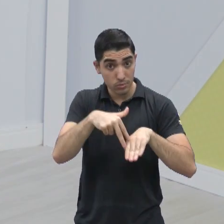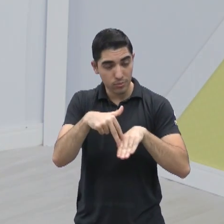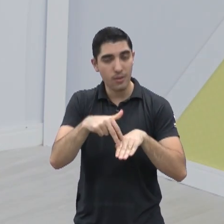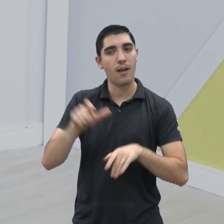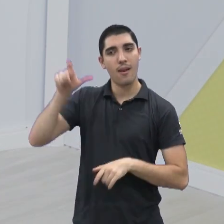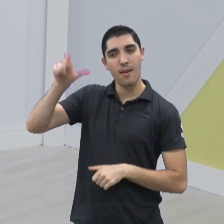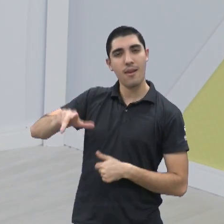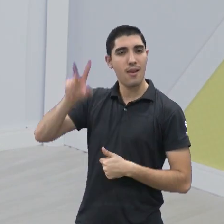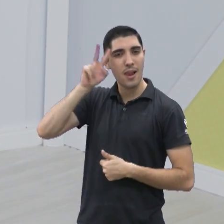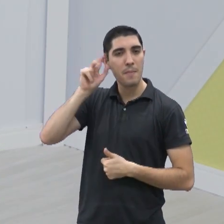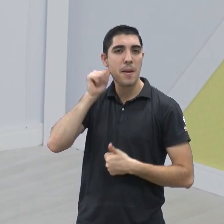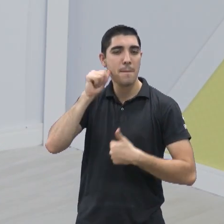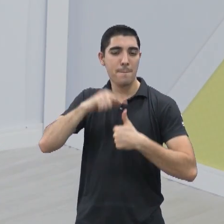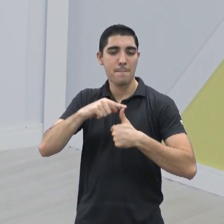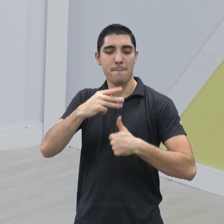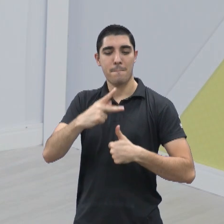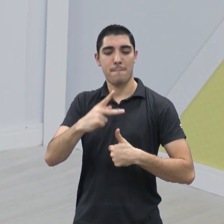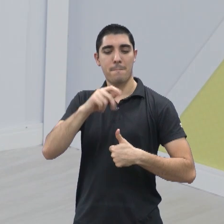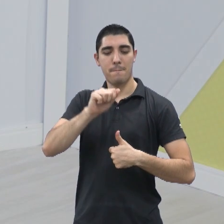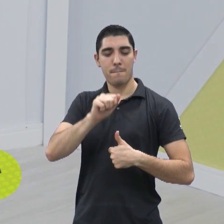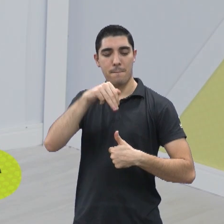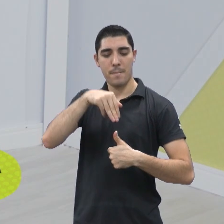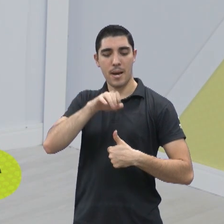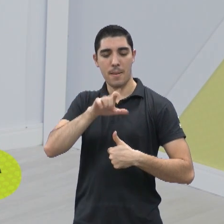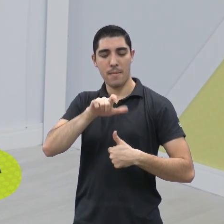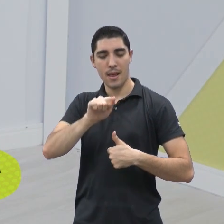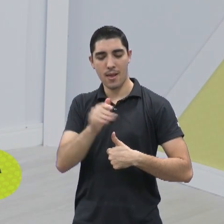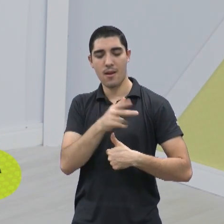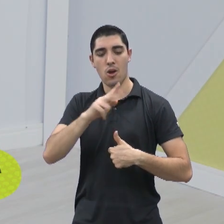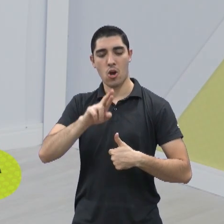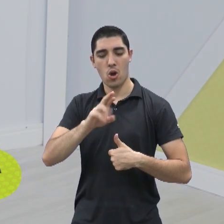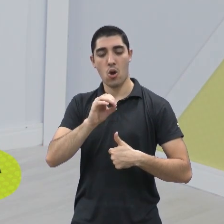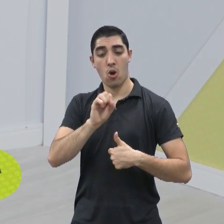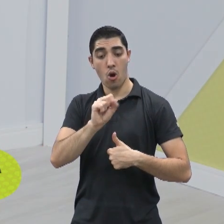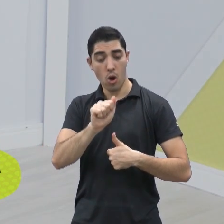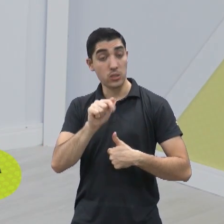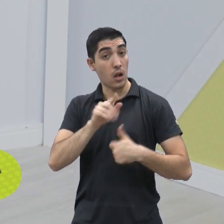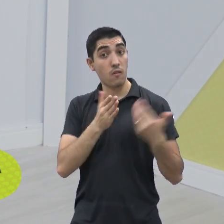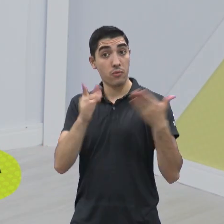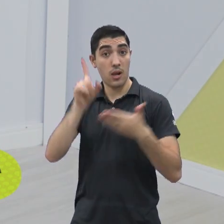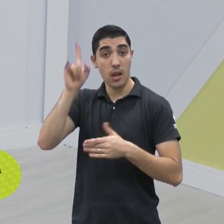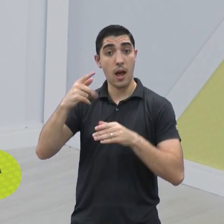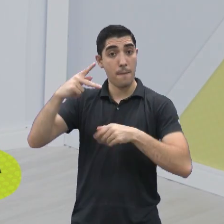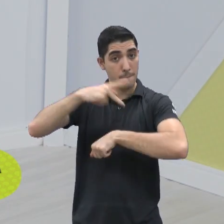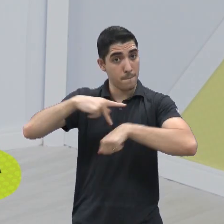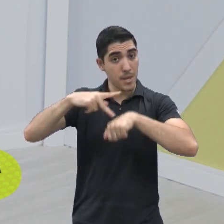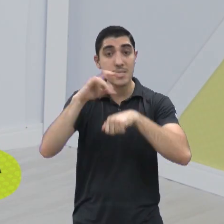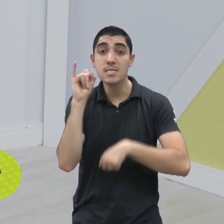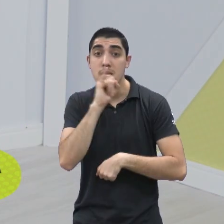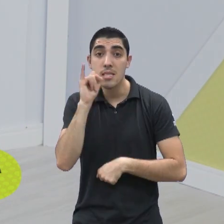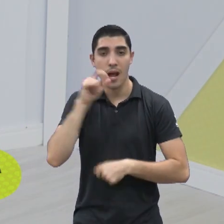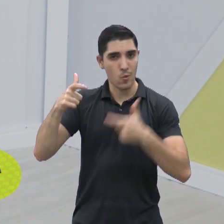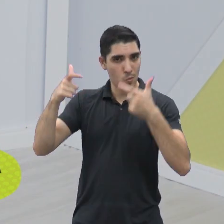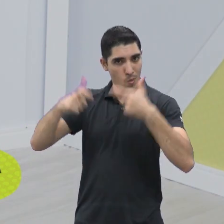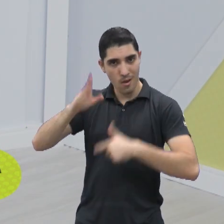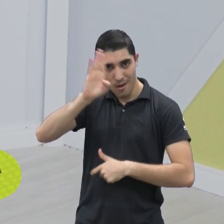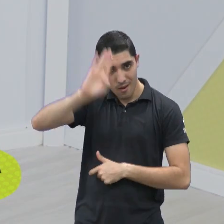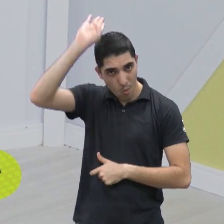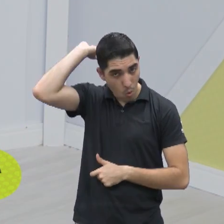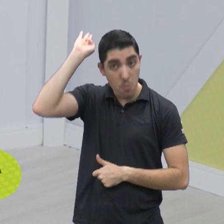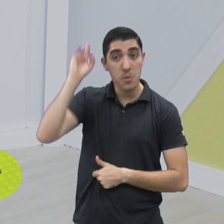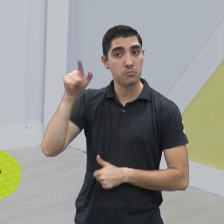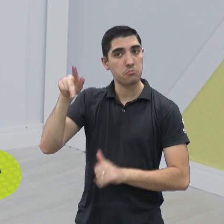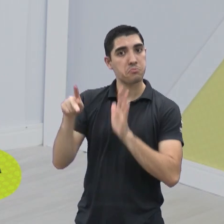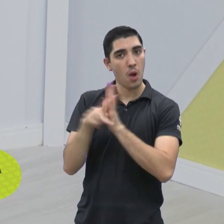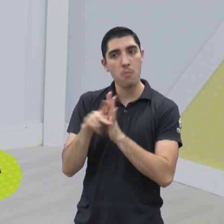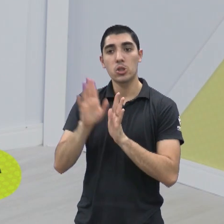Pamela Rosa, porque ela está em Roma, na Itália, para a disputa do Mundial de Street entre os dias 7 e 15 de setembro. O